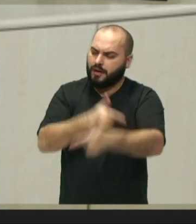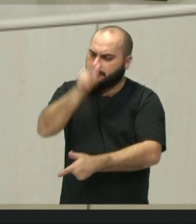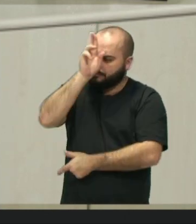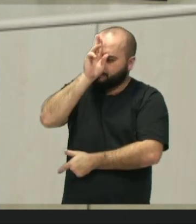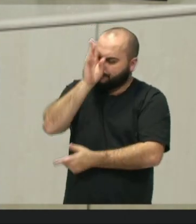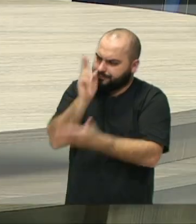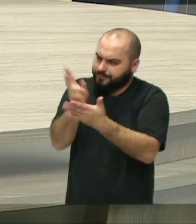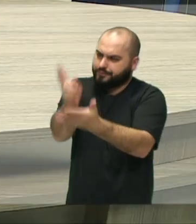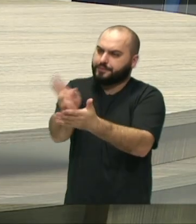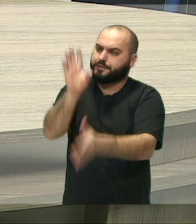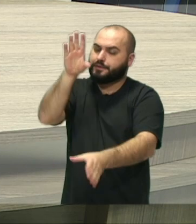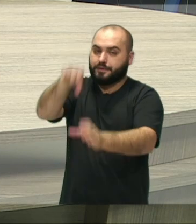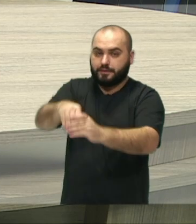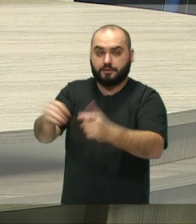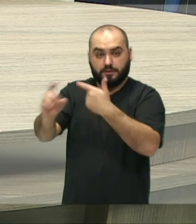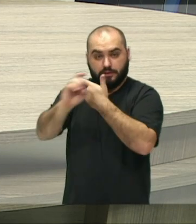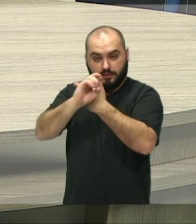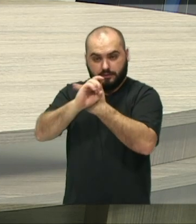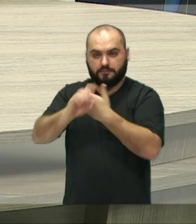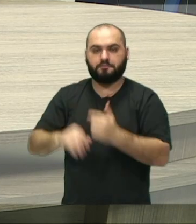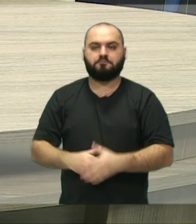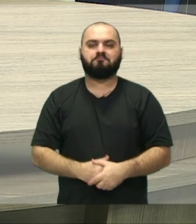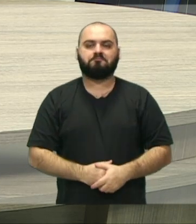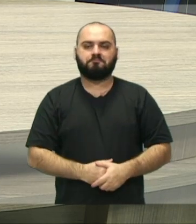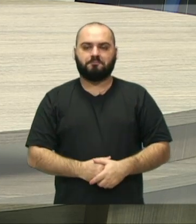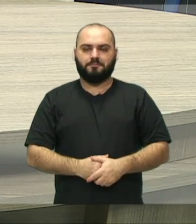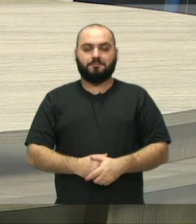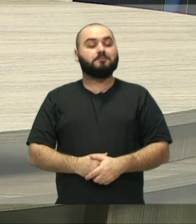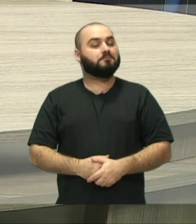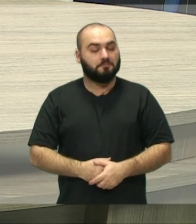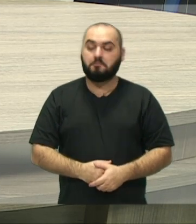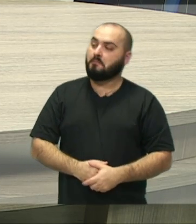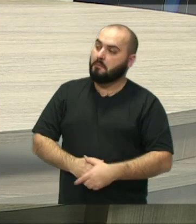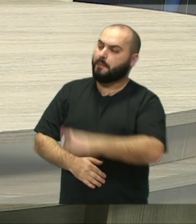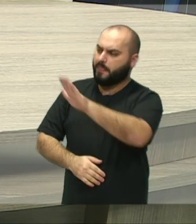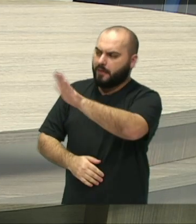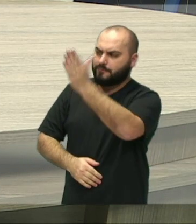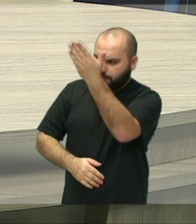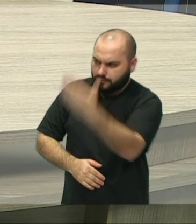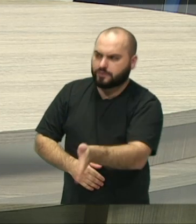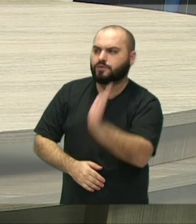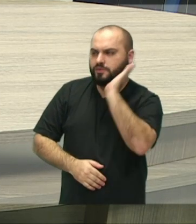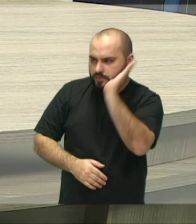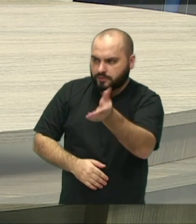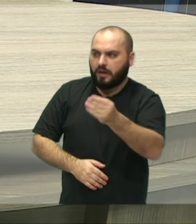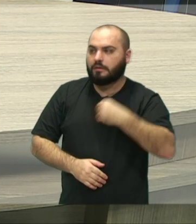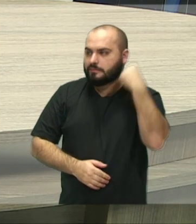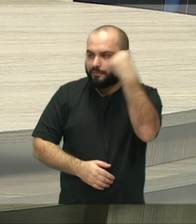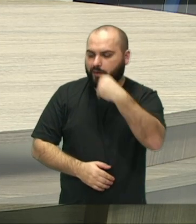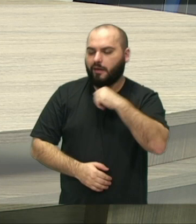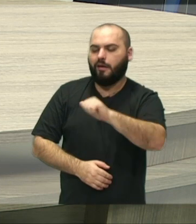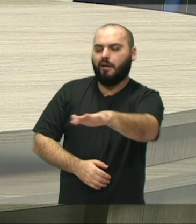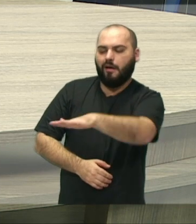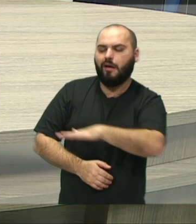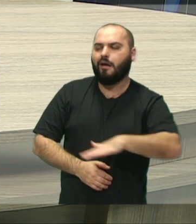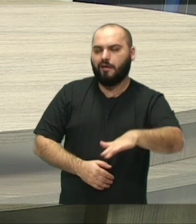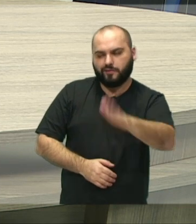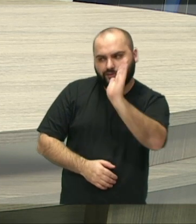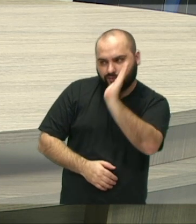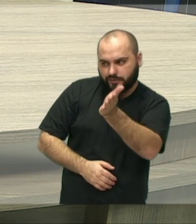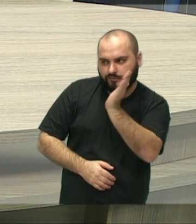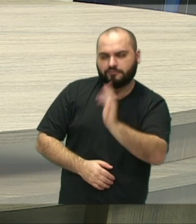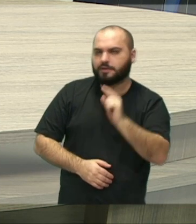Executivo. Então, mas de qualquer forma, você já tem uma experiência nessa área. Como você